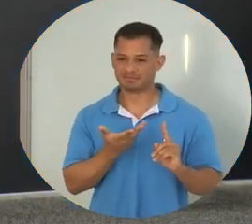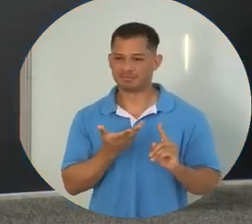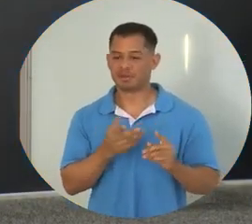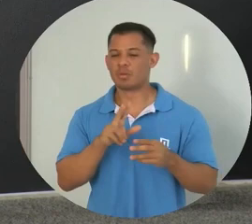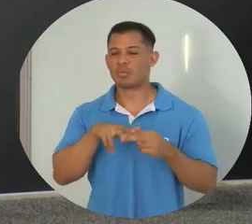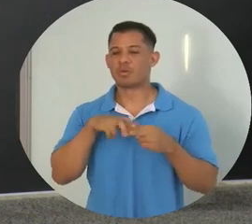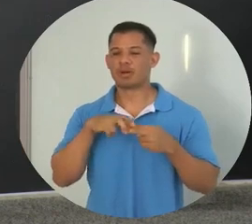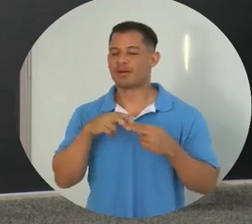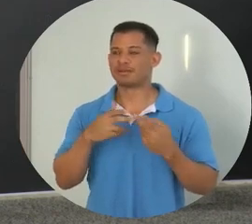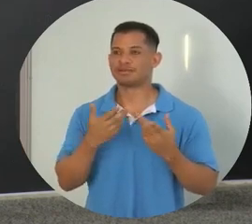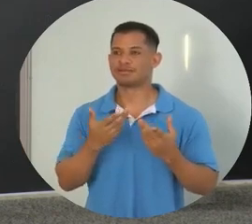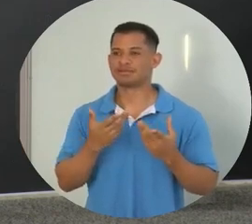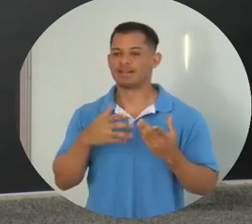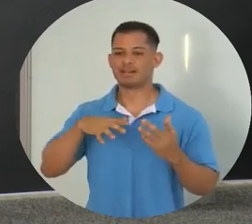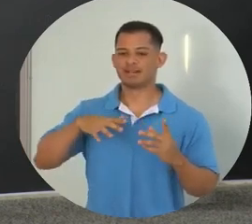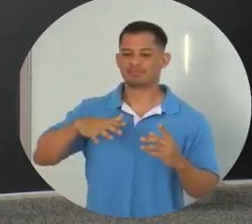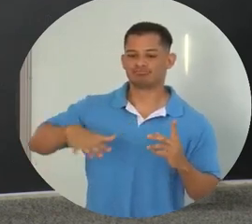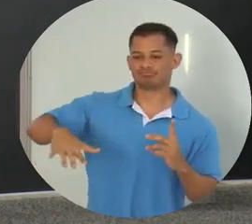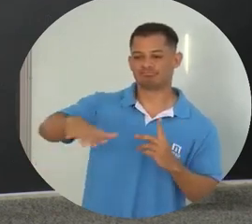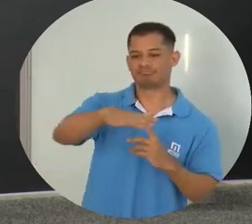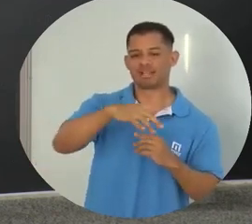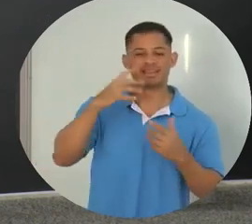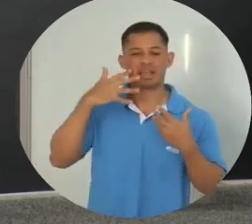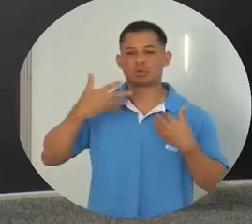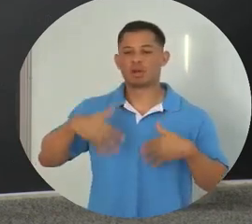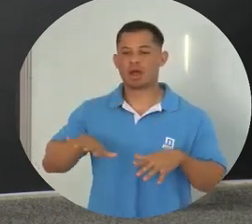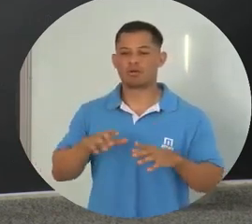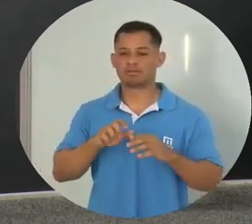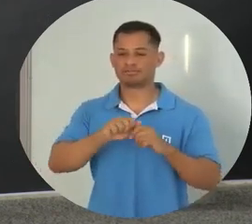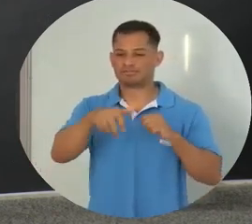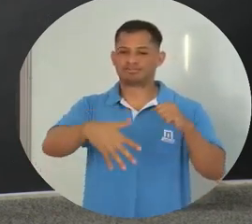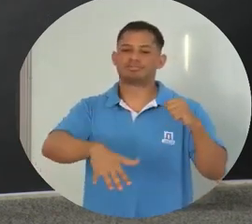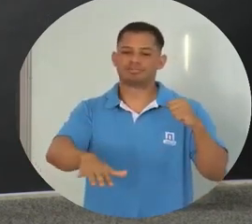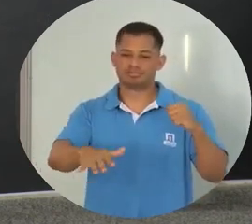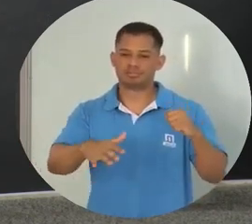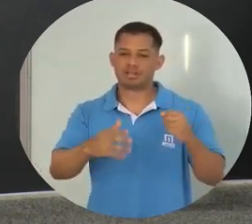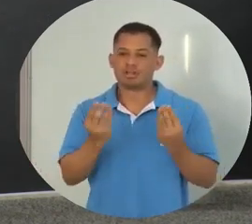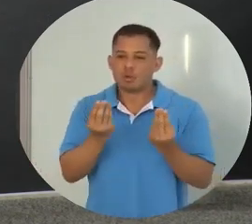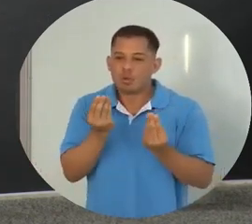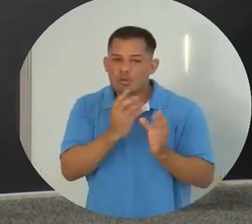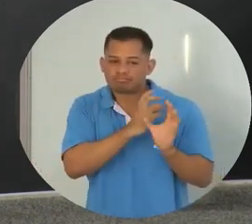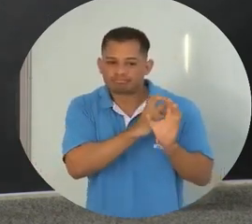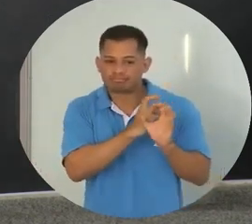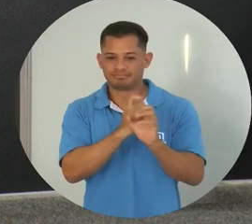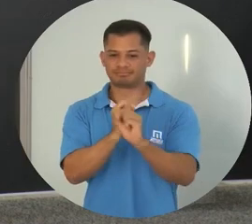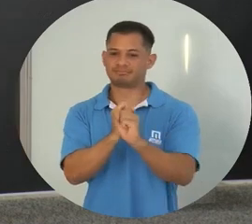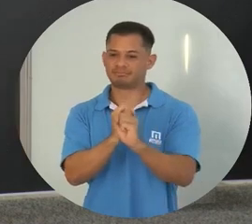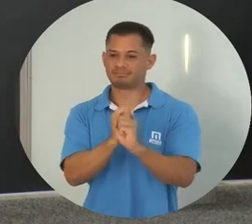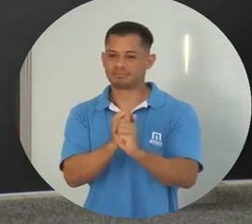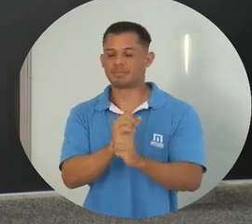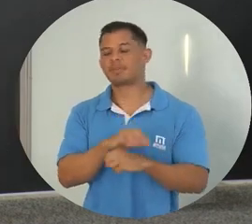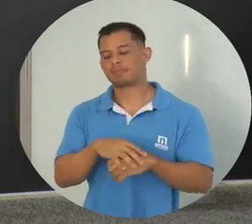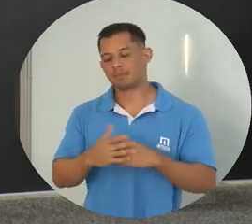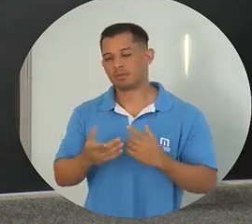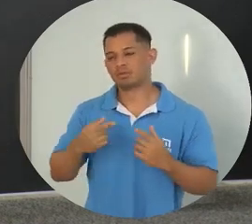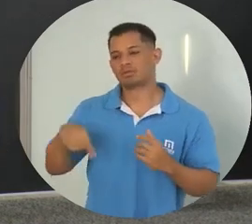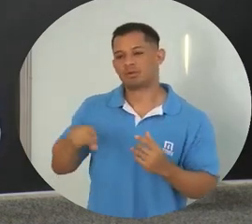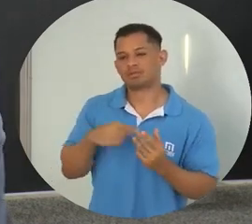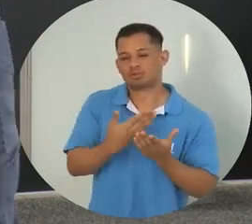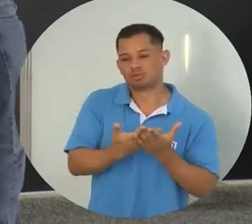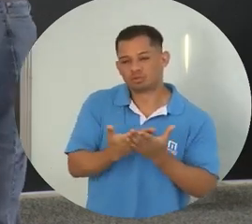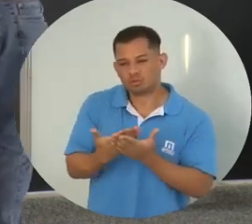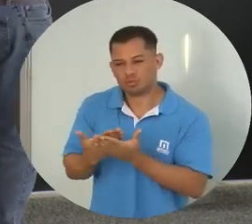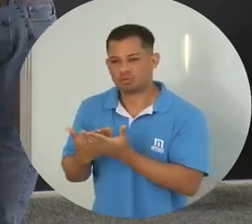natural de sedimentos daquele curso? Como mensurar isso? Então, foi feito um estudo